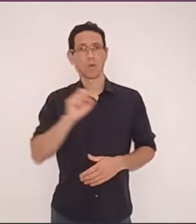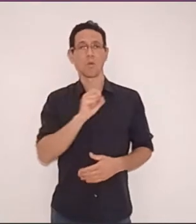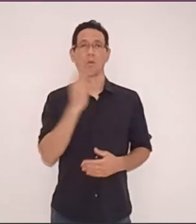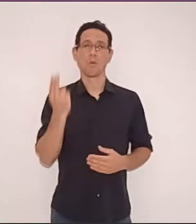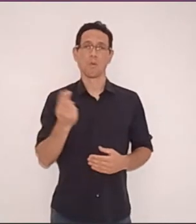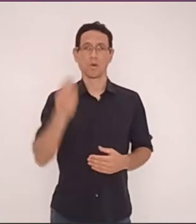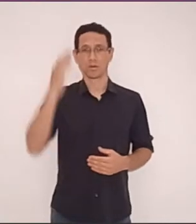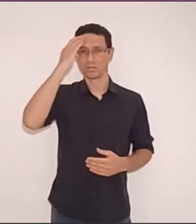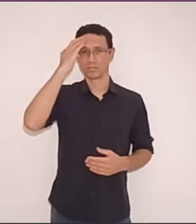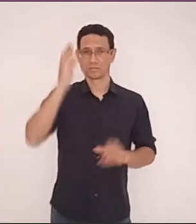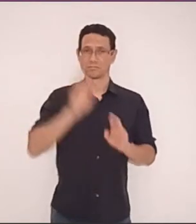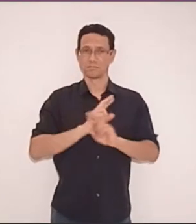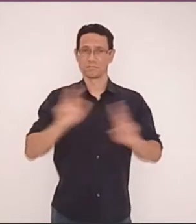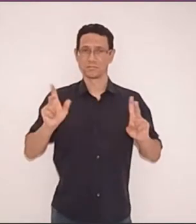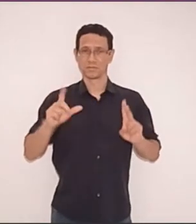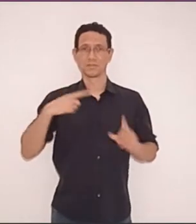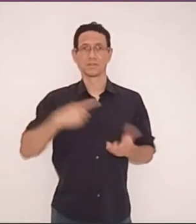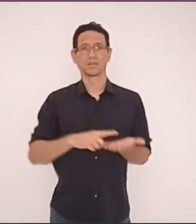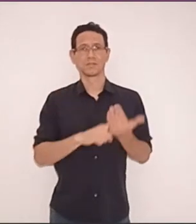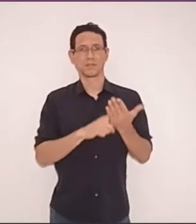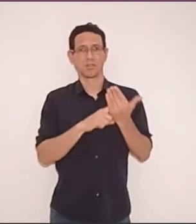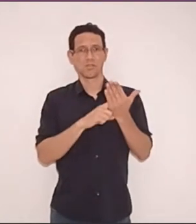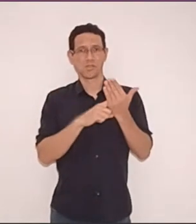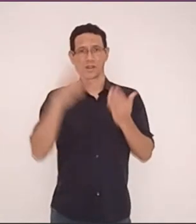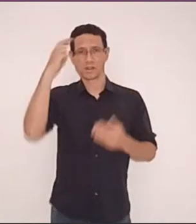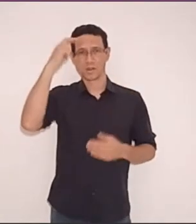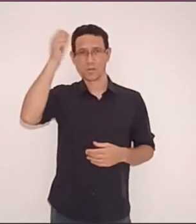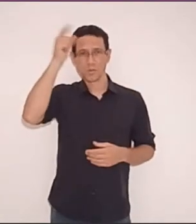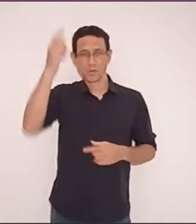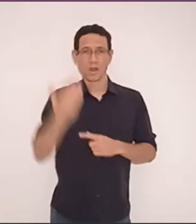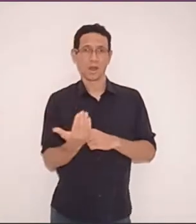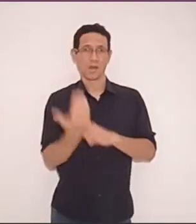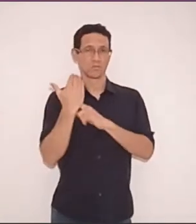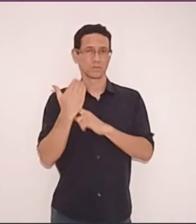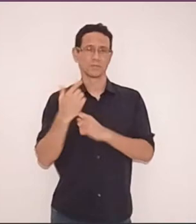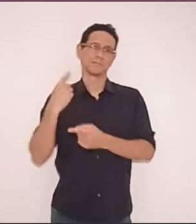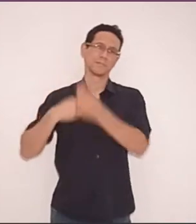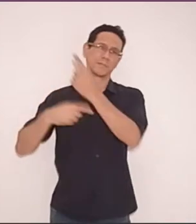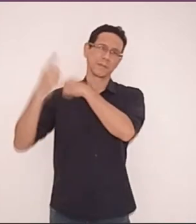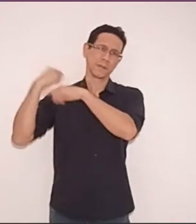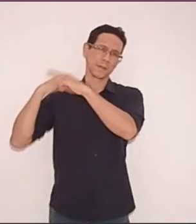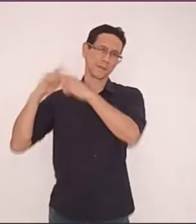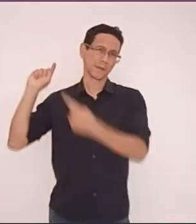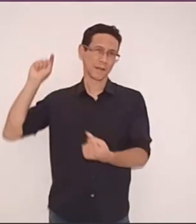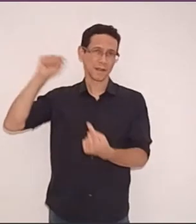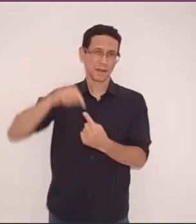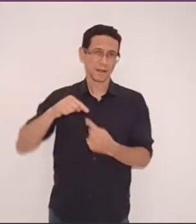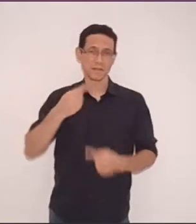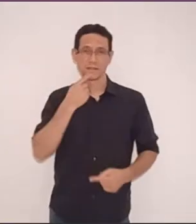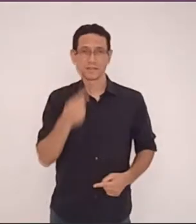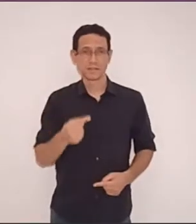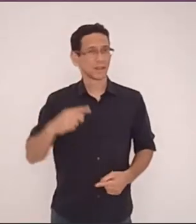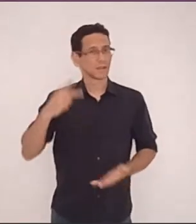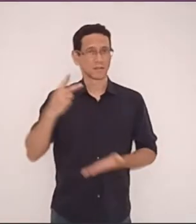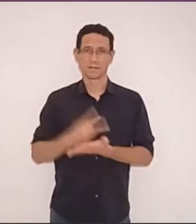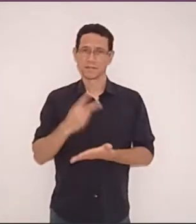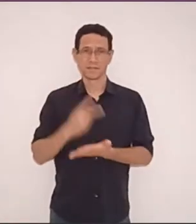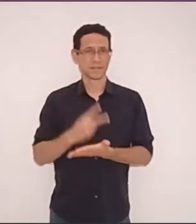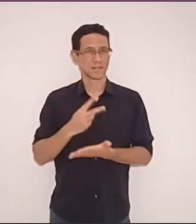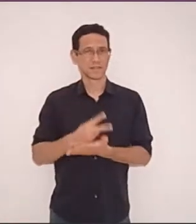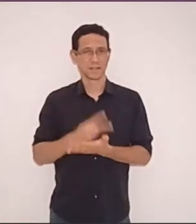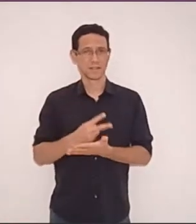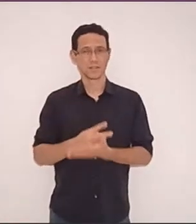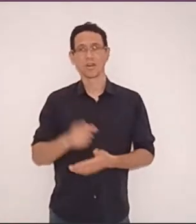itens tecnologias culturais ancestrais dos eram e continuam sendo